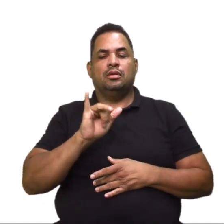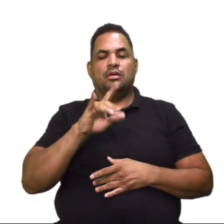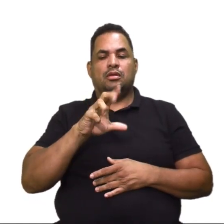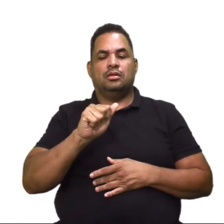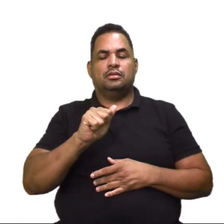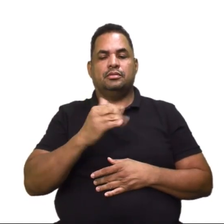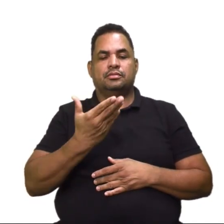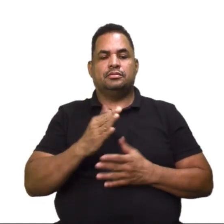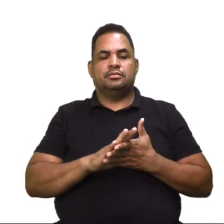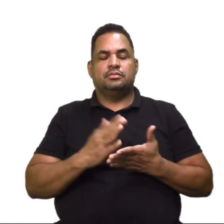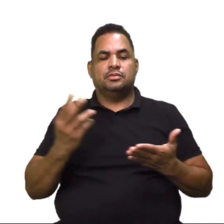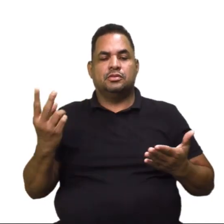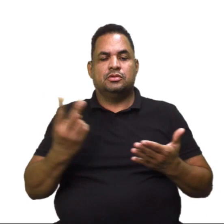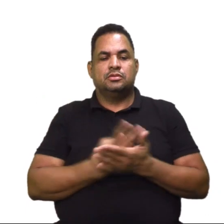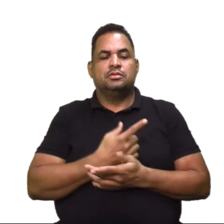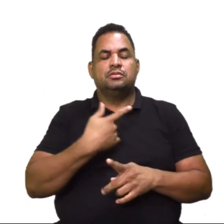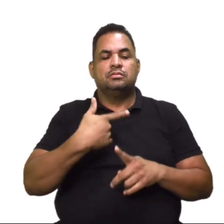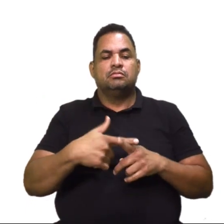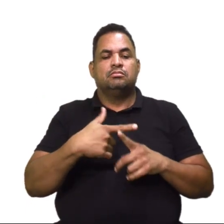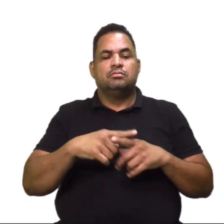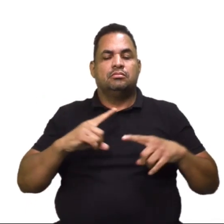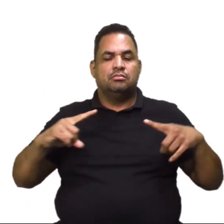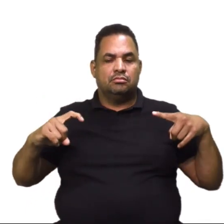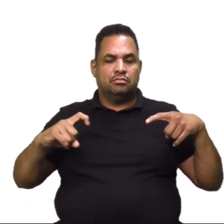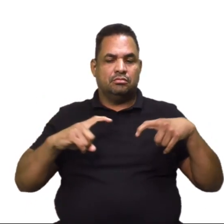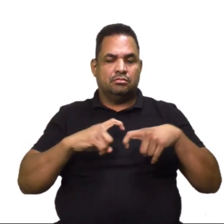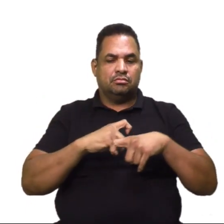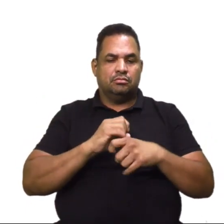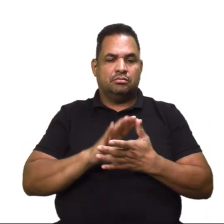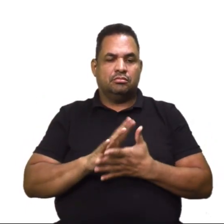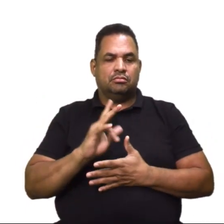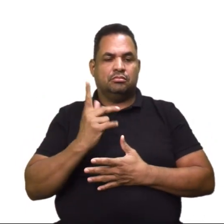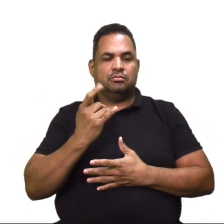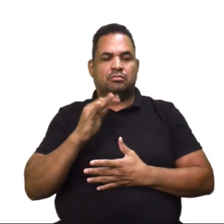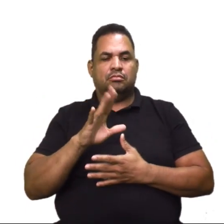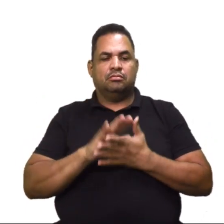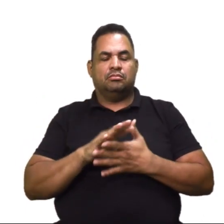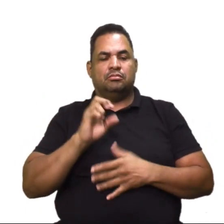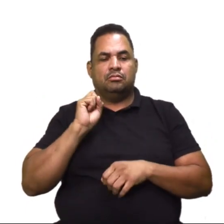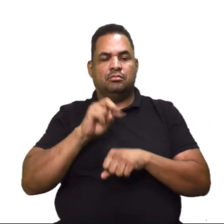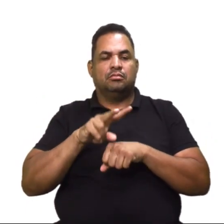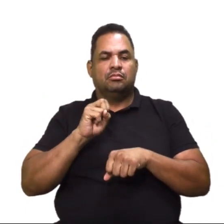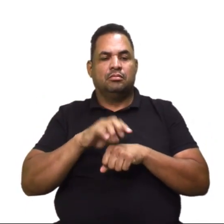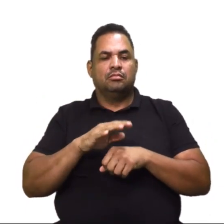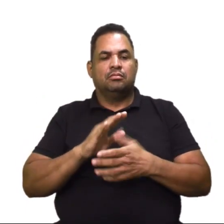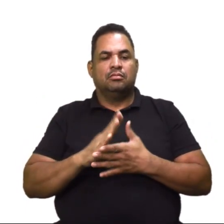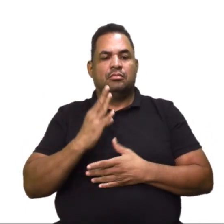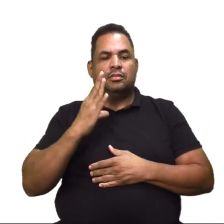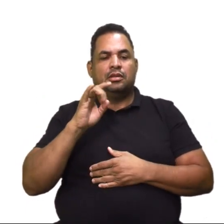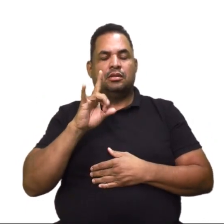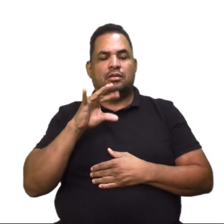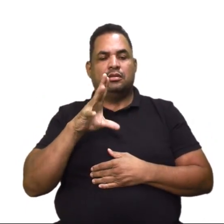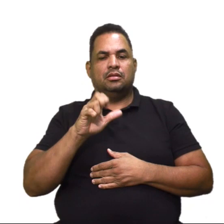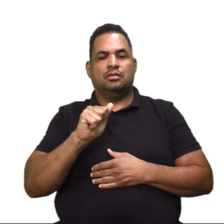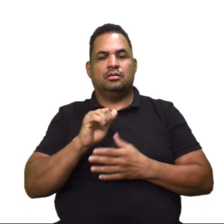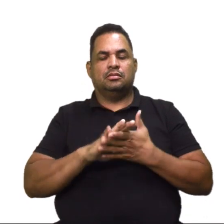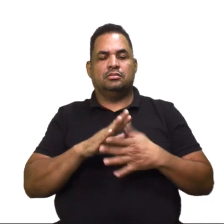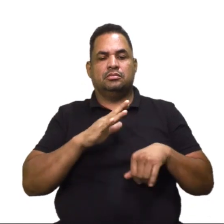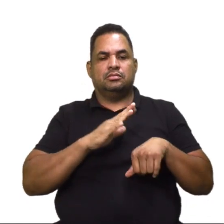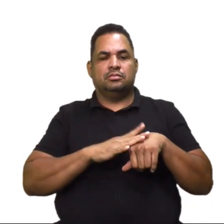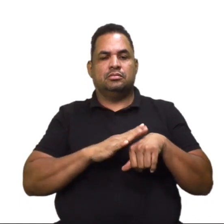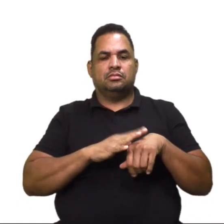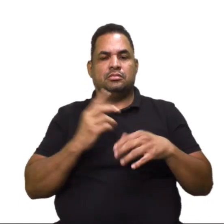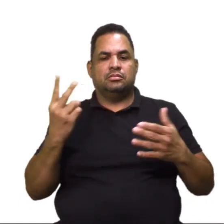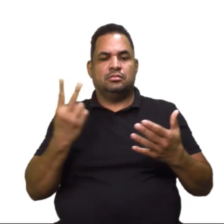Gonorreia provocada por uma bactéria, a hepatite por um vírus e a candidíase é a doença